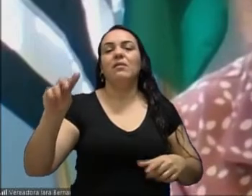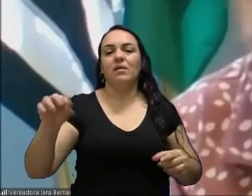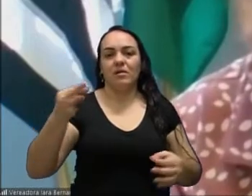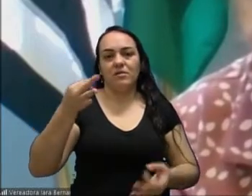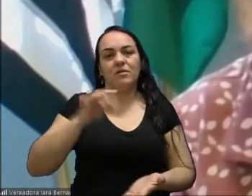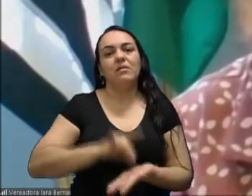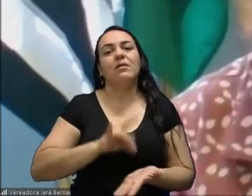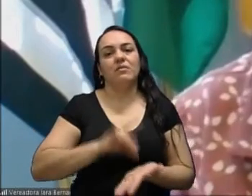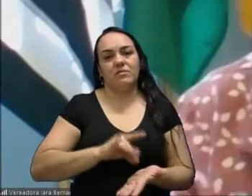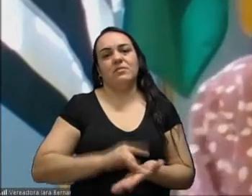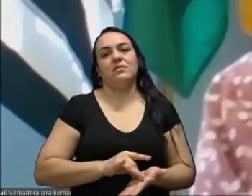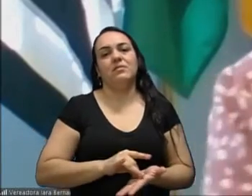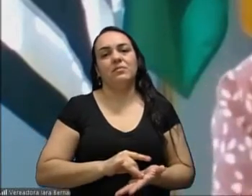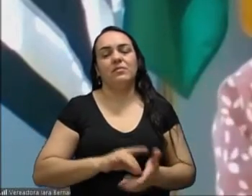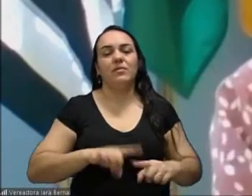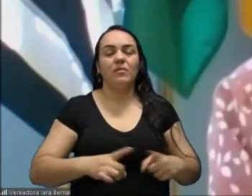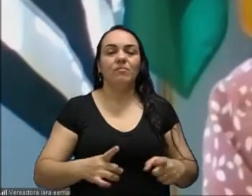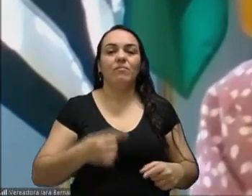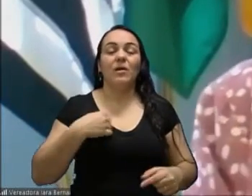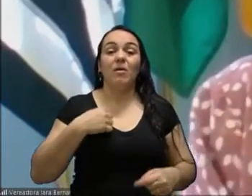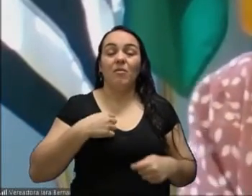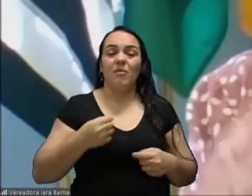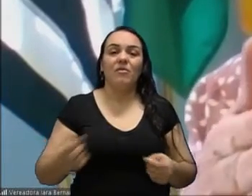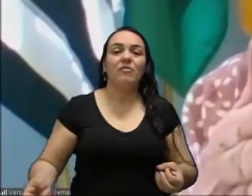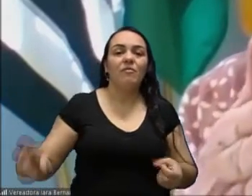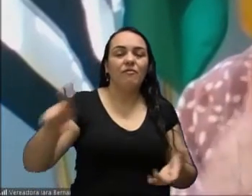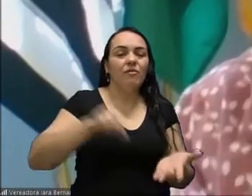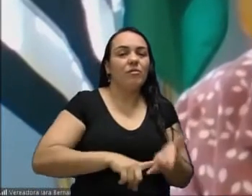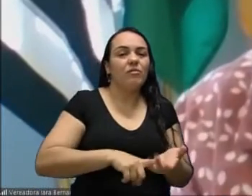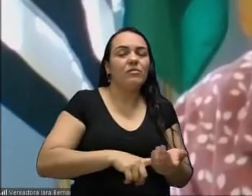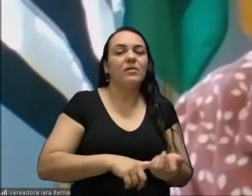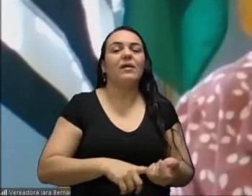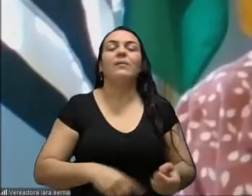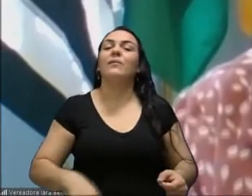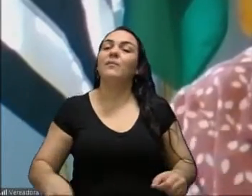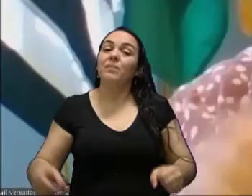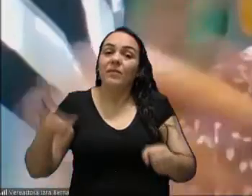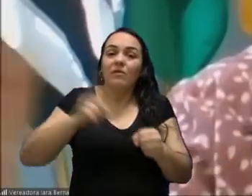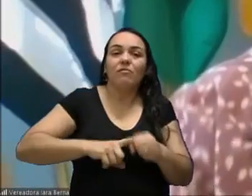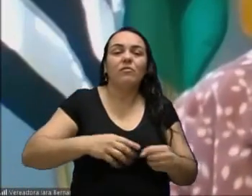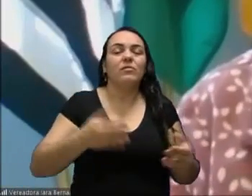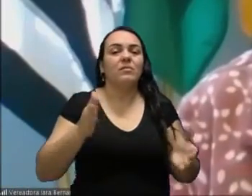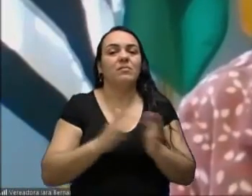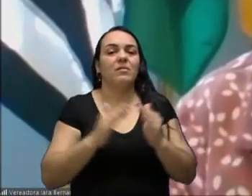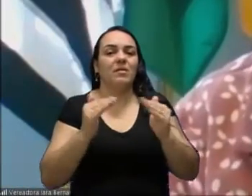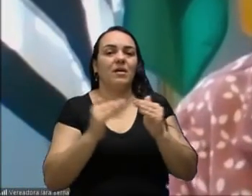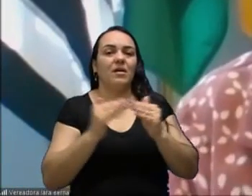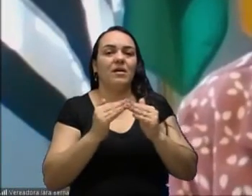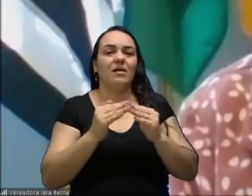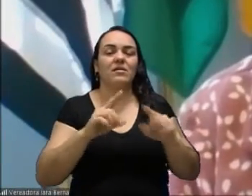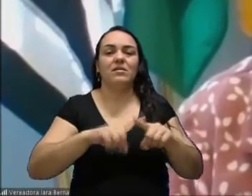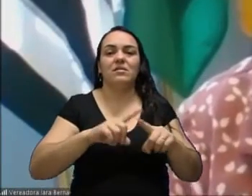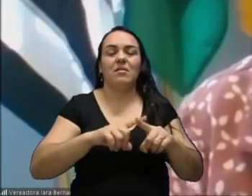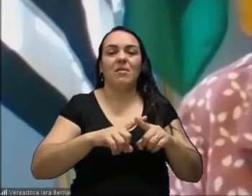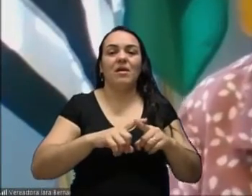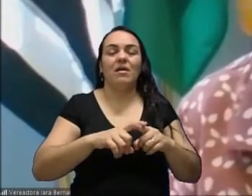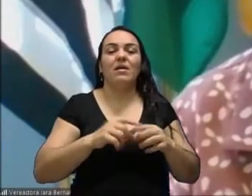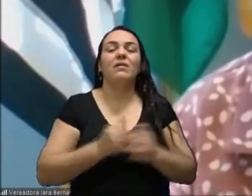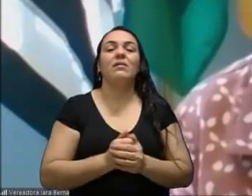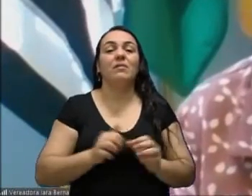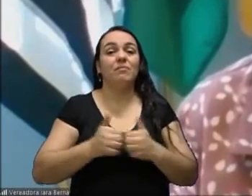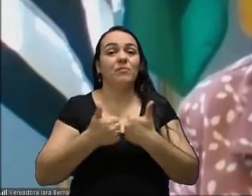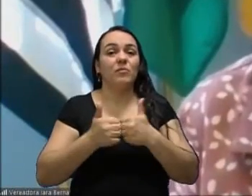trabalho por exemplo pode ser na volta do trabalho pode ter sido no trabalho isso quando um